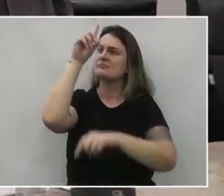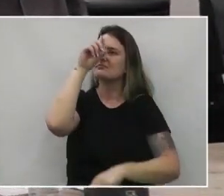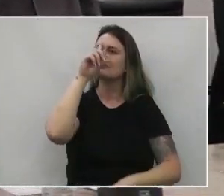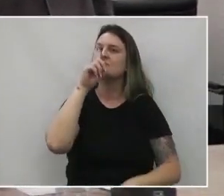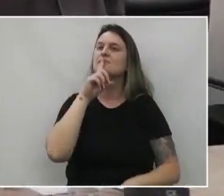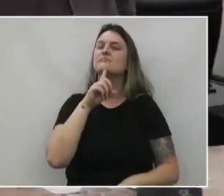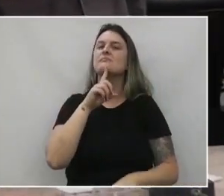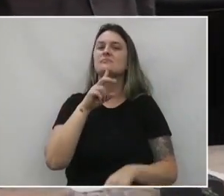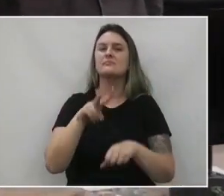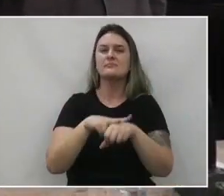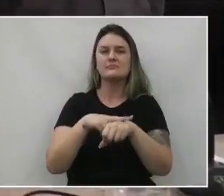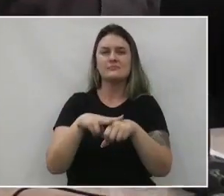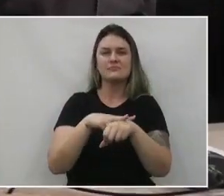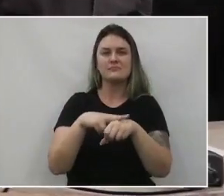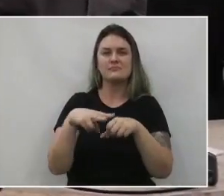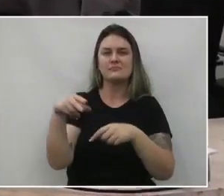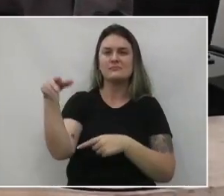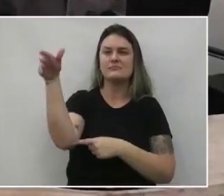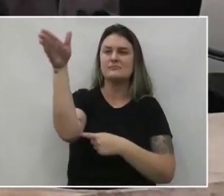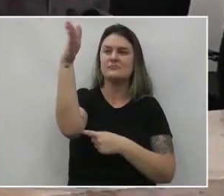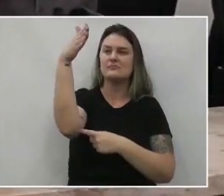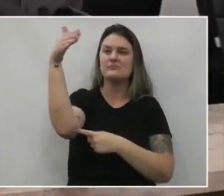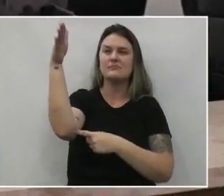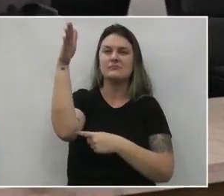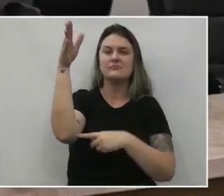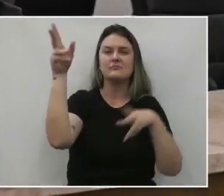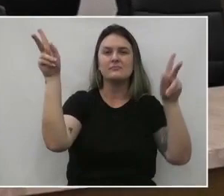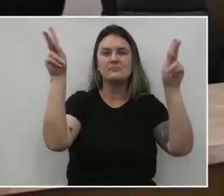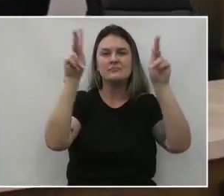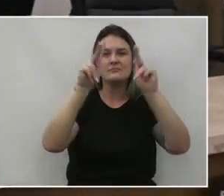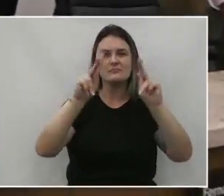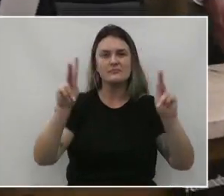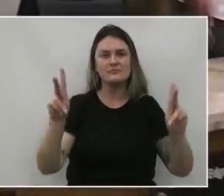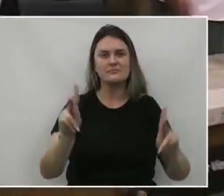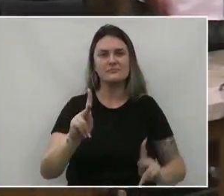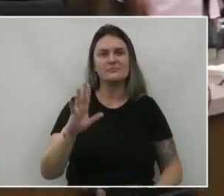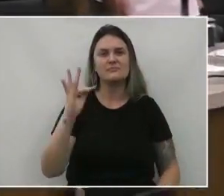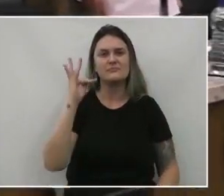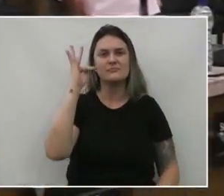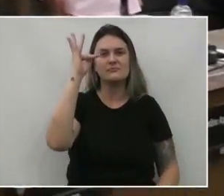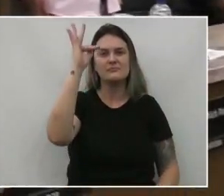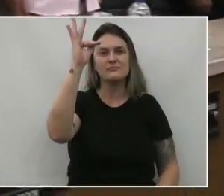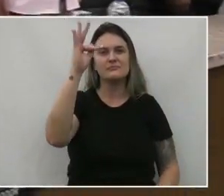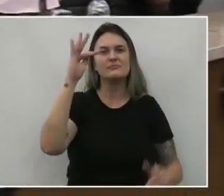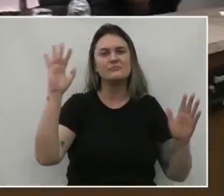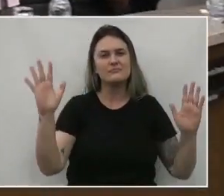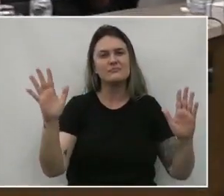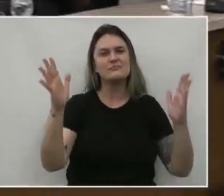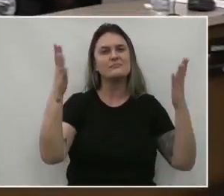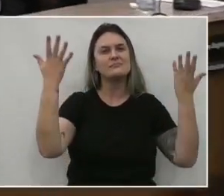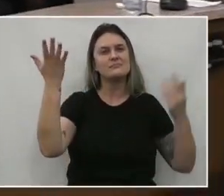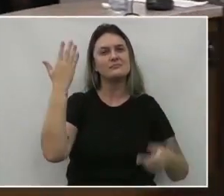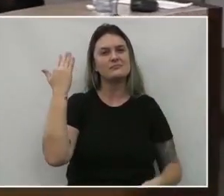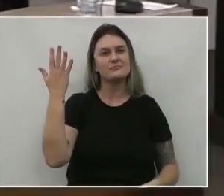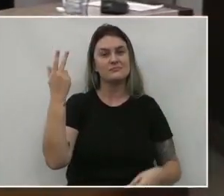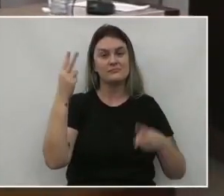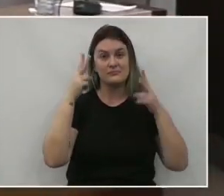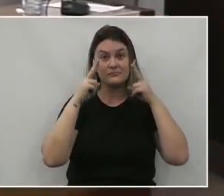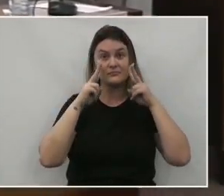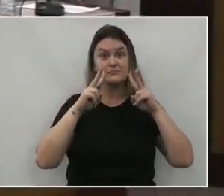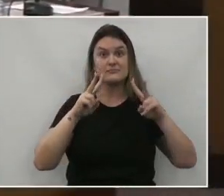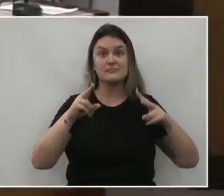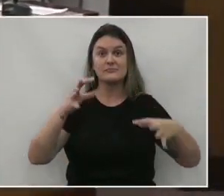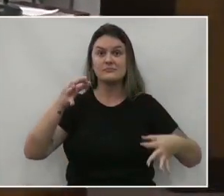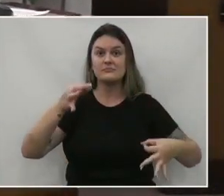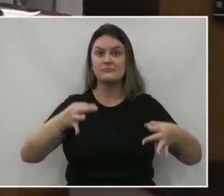Vem de governo e ouro desta flâmula, paz no futuro e glória no passado. Mas,